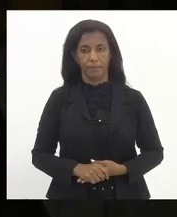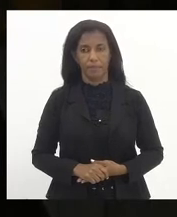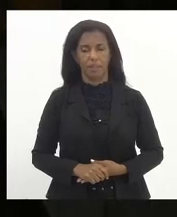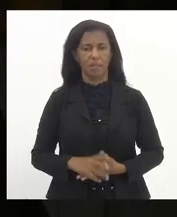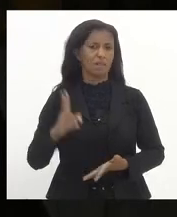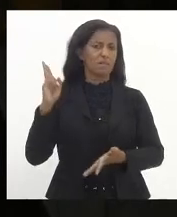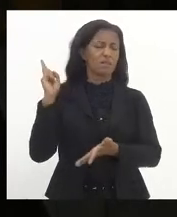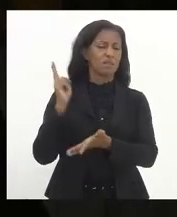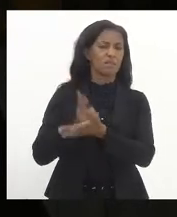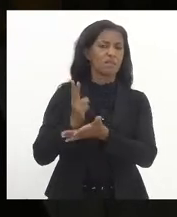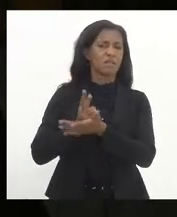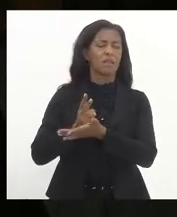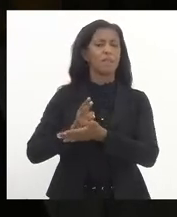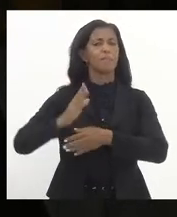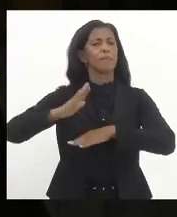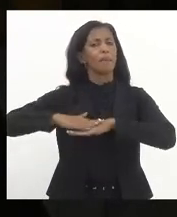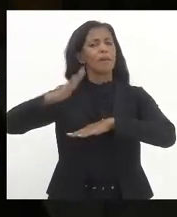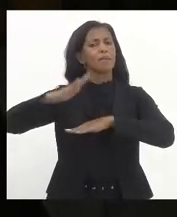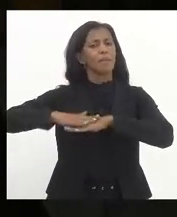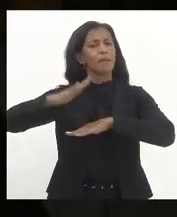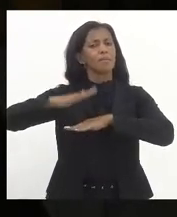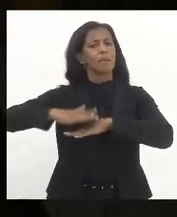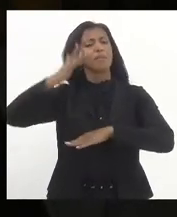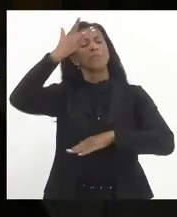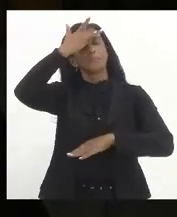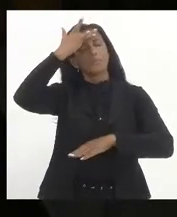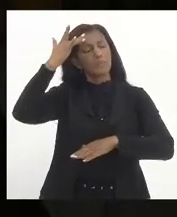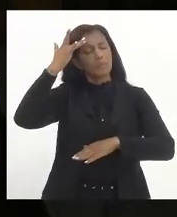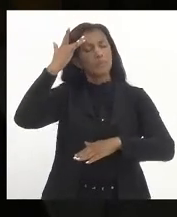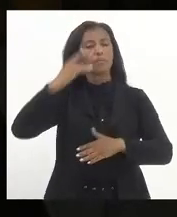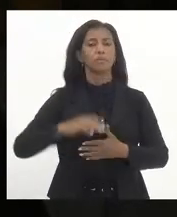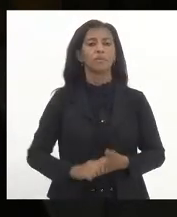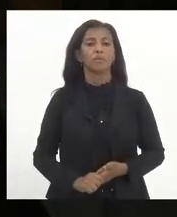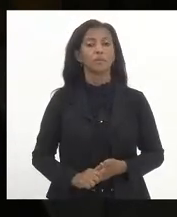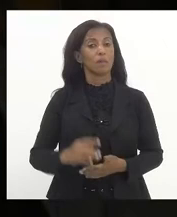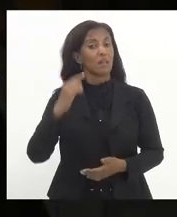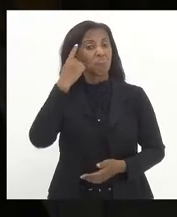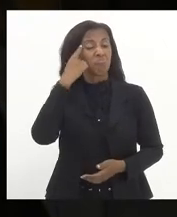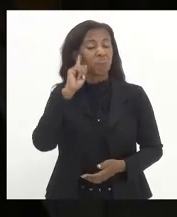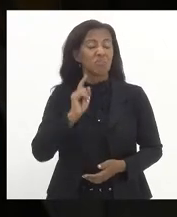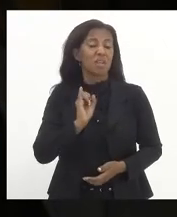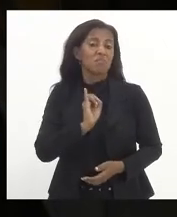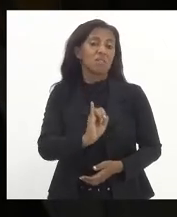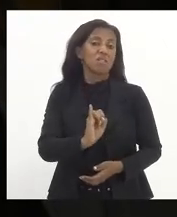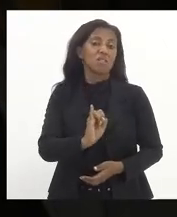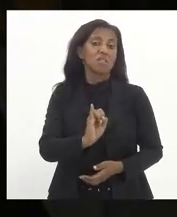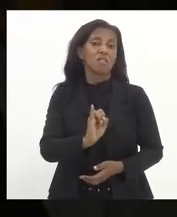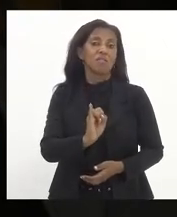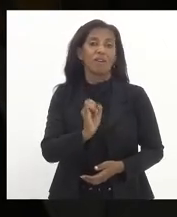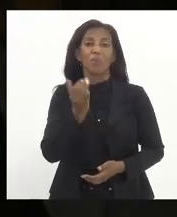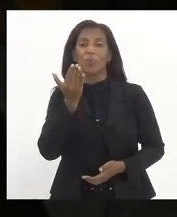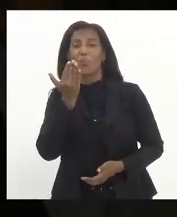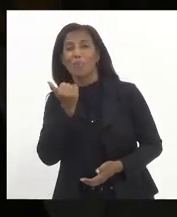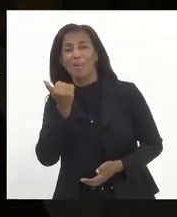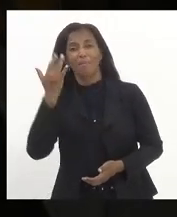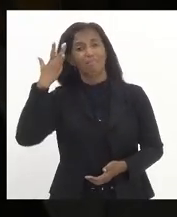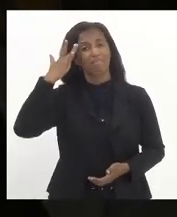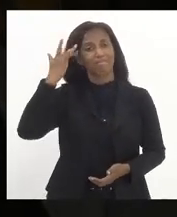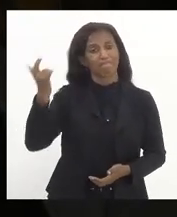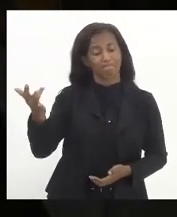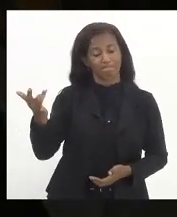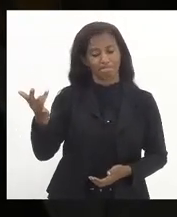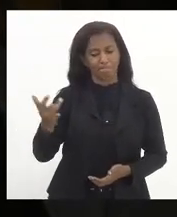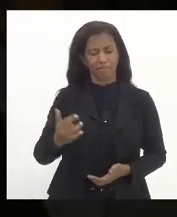cada vez mais pessoas que não sabem se vão comer no dia seguinte. Cada